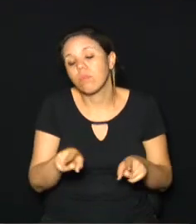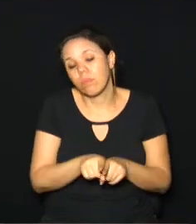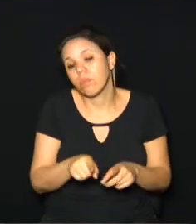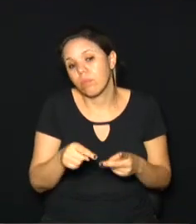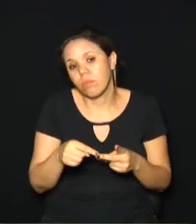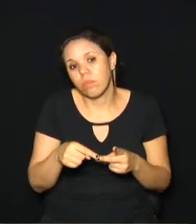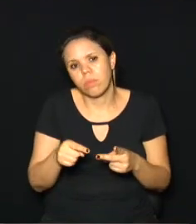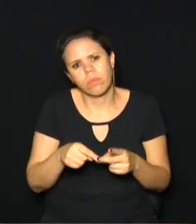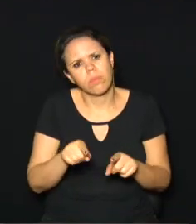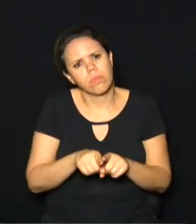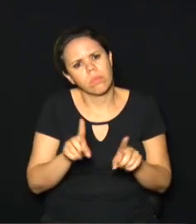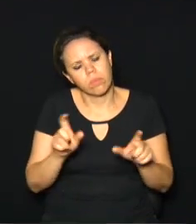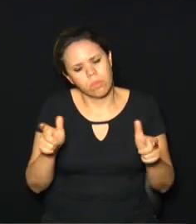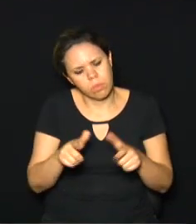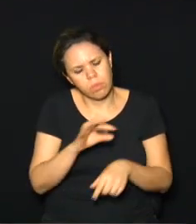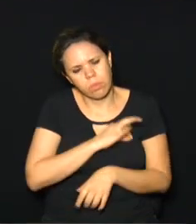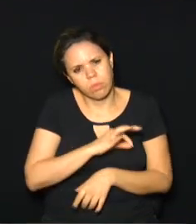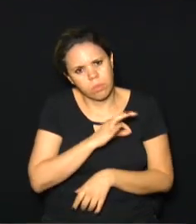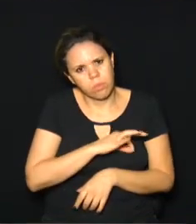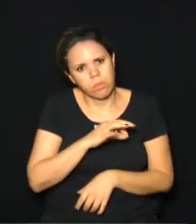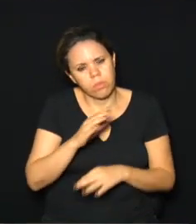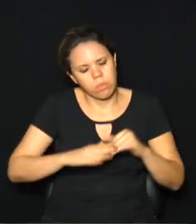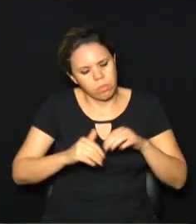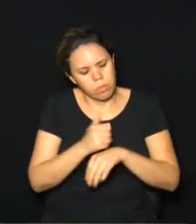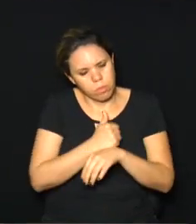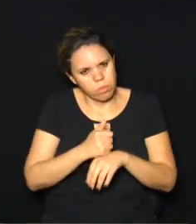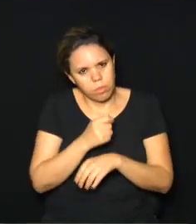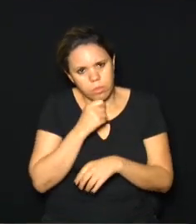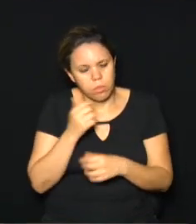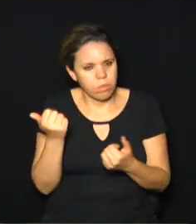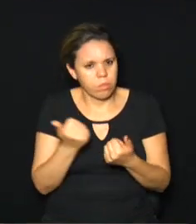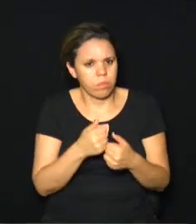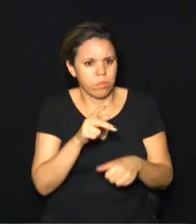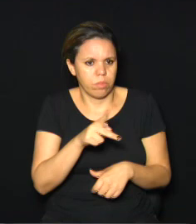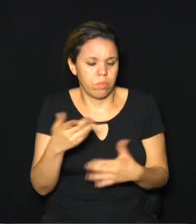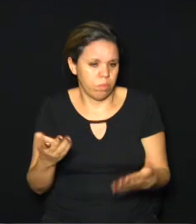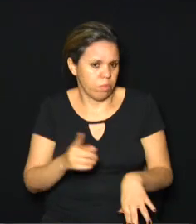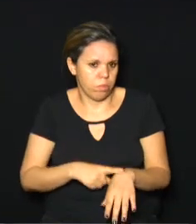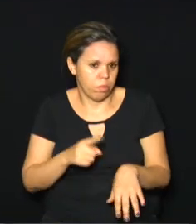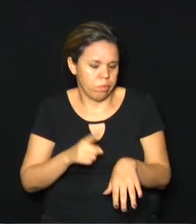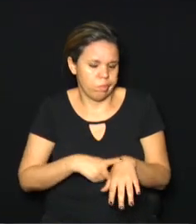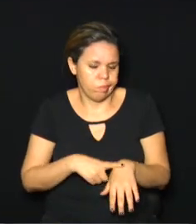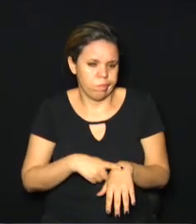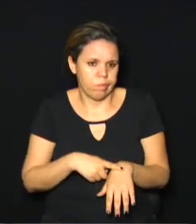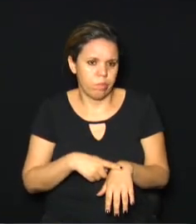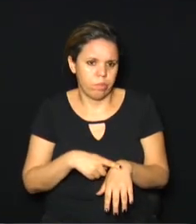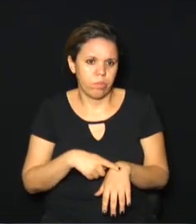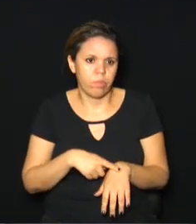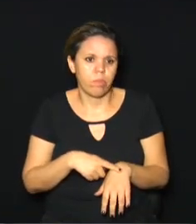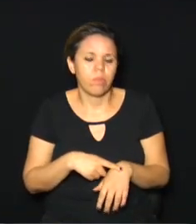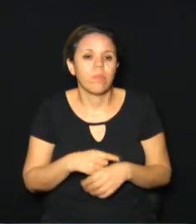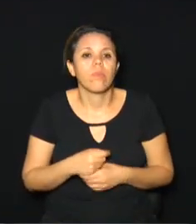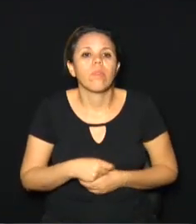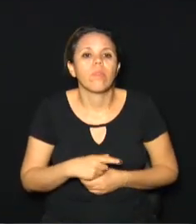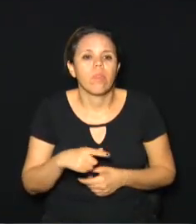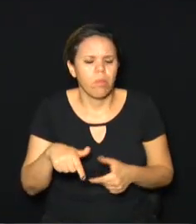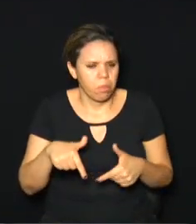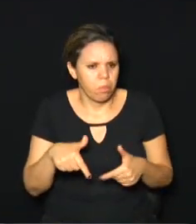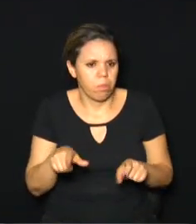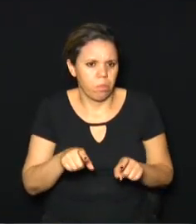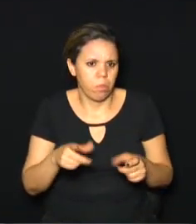da supressão da remuneração dos profissionais que não, nesse momento, estão encontram óbice aí